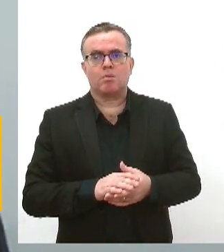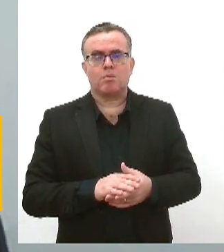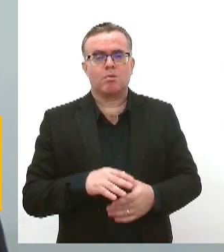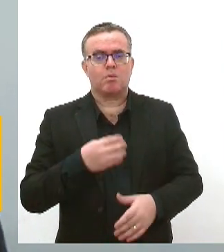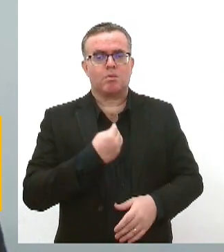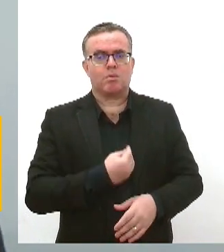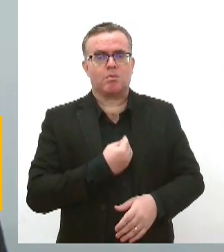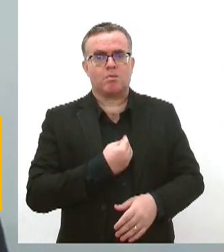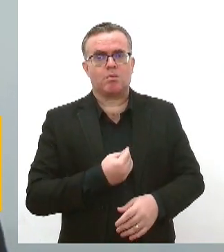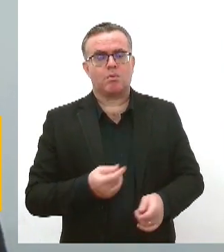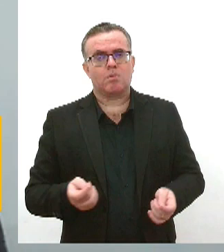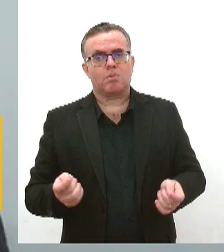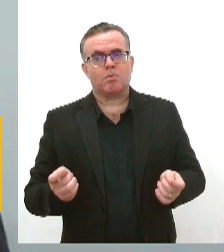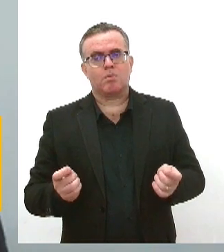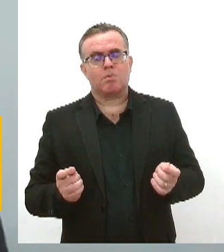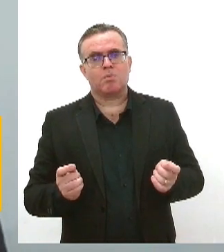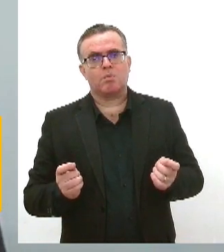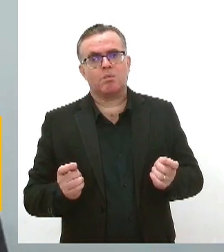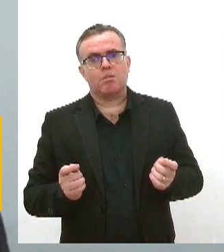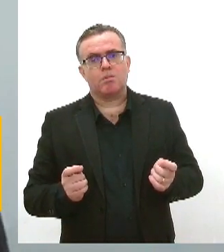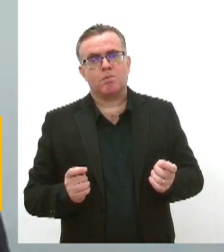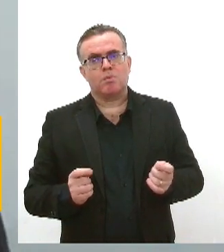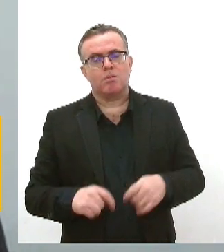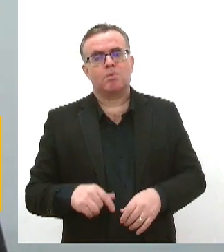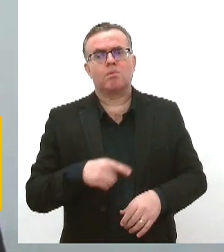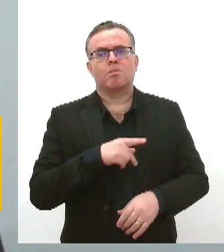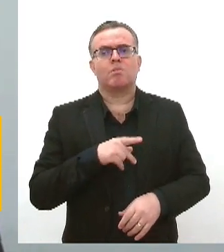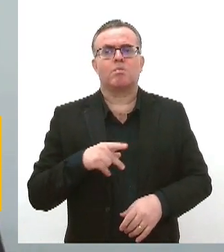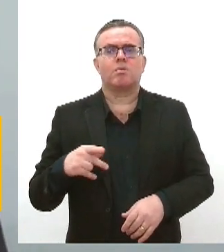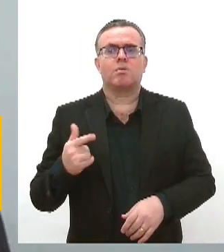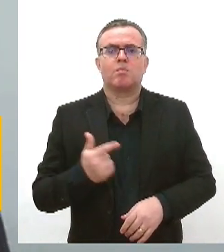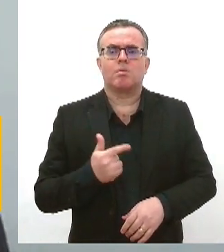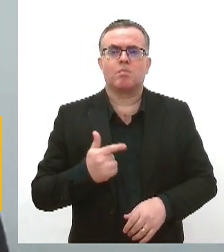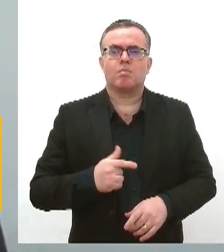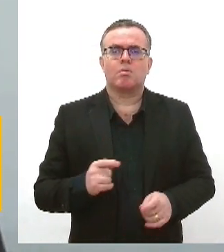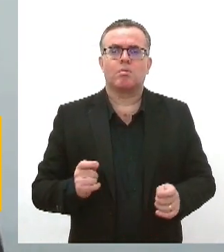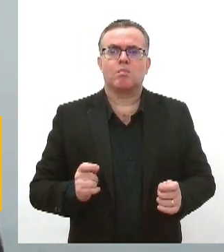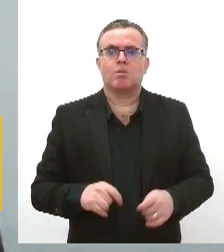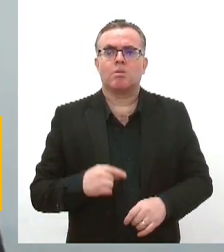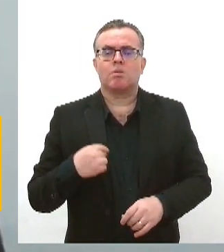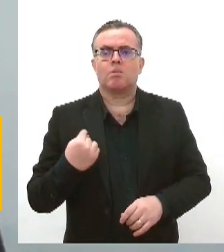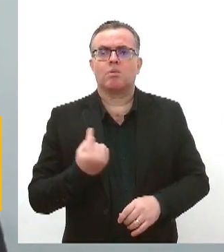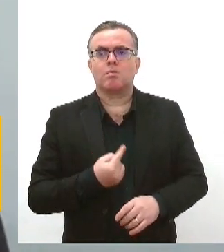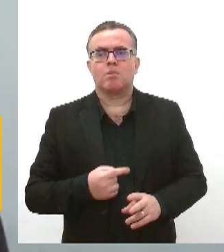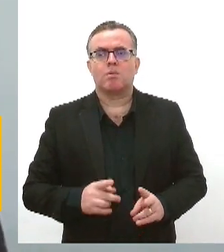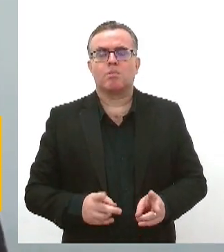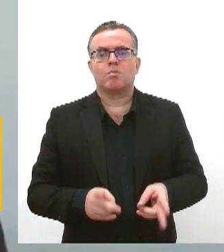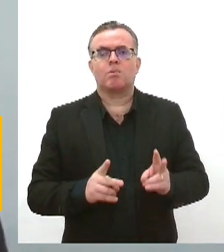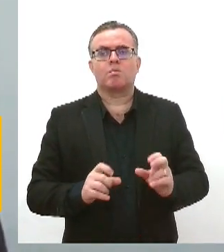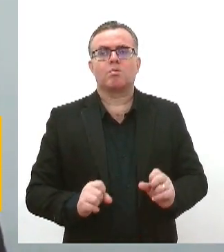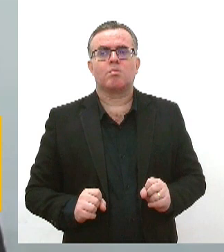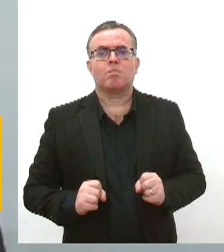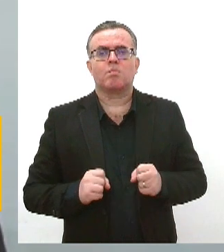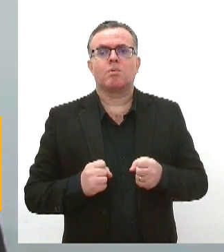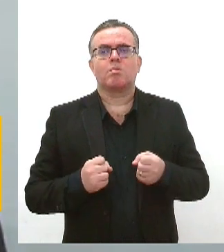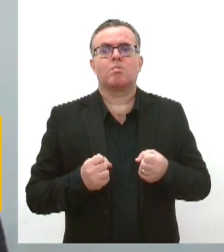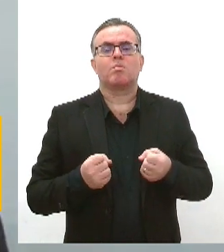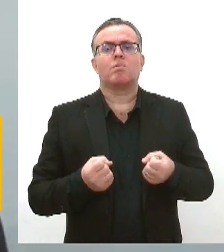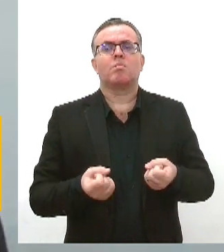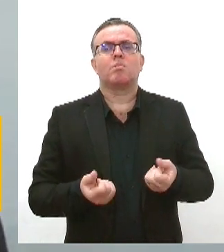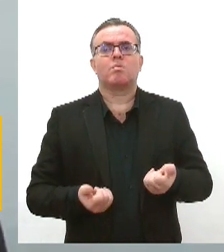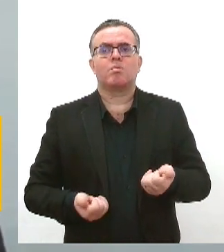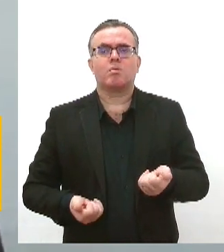na vice-presidência, nós vamos continuar fazendo, nos esforçando para contribuir com a